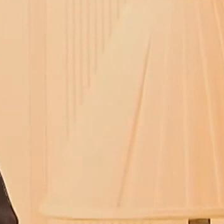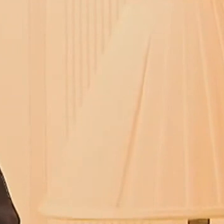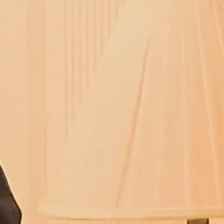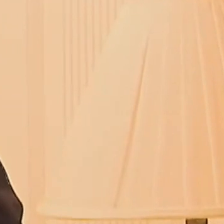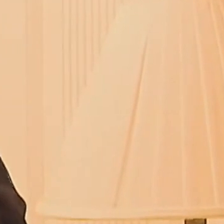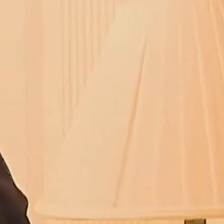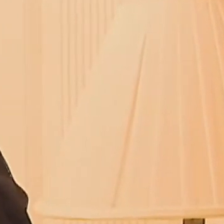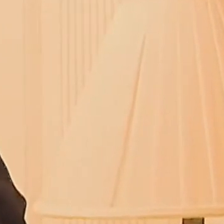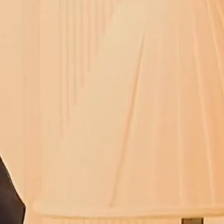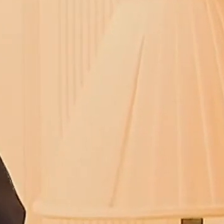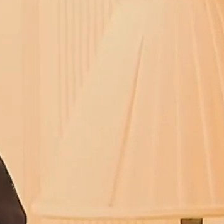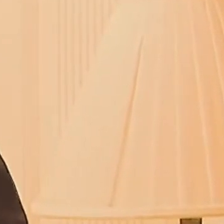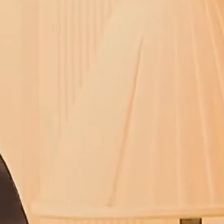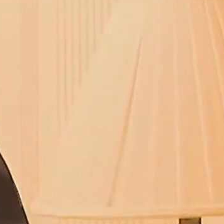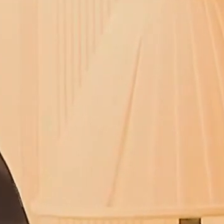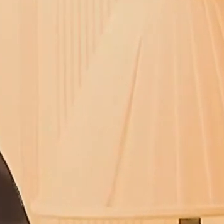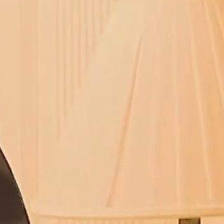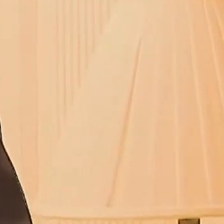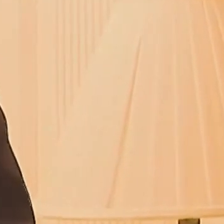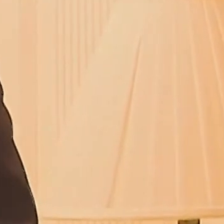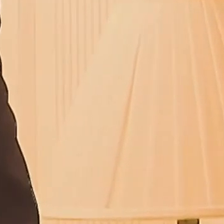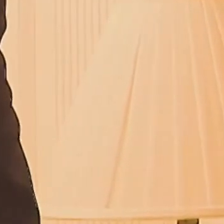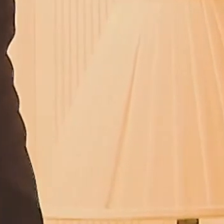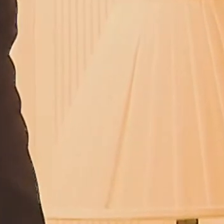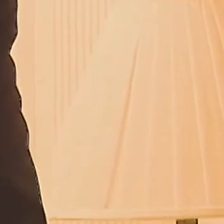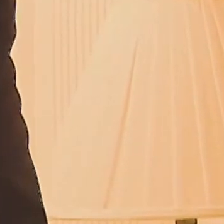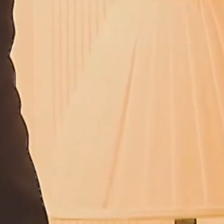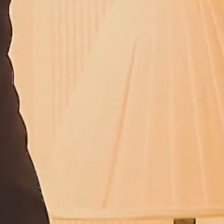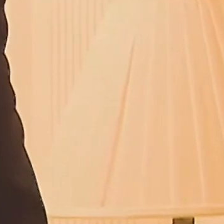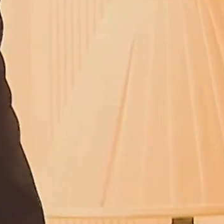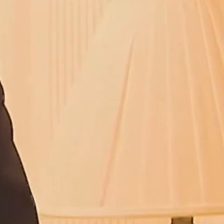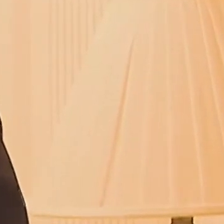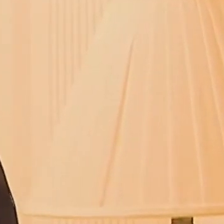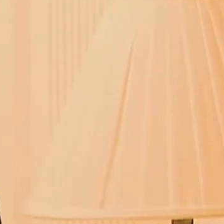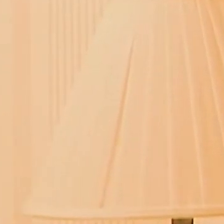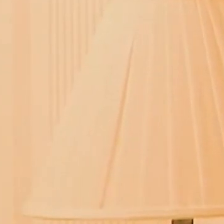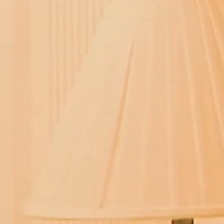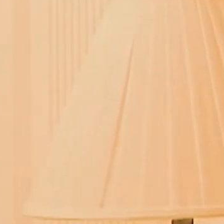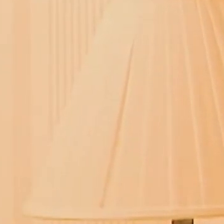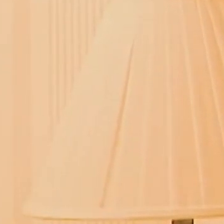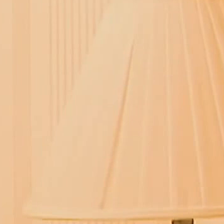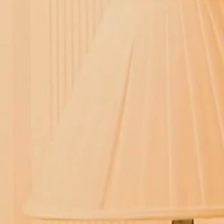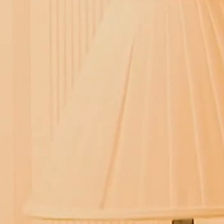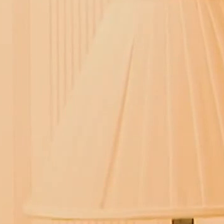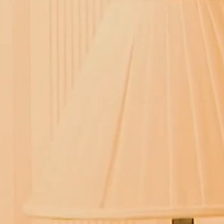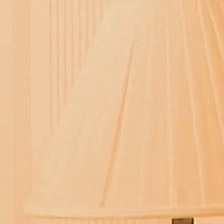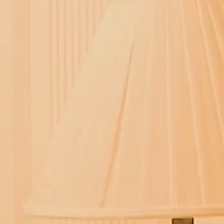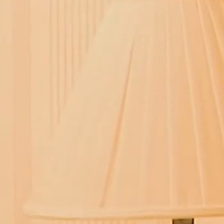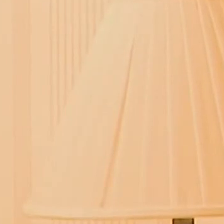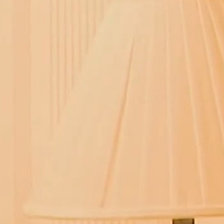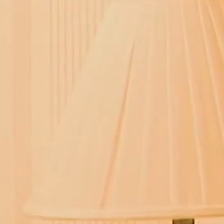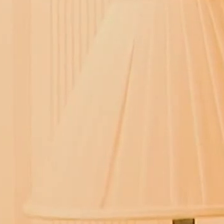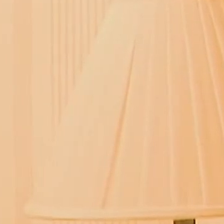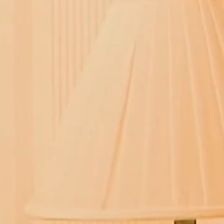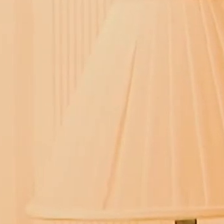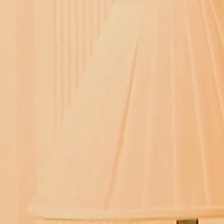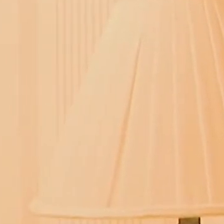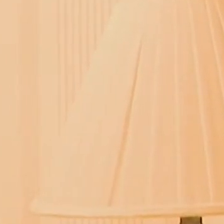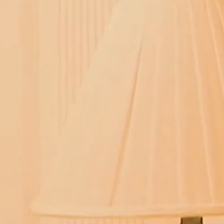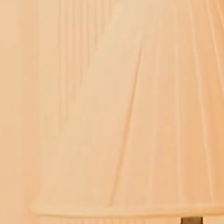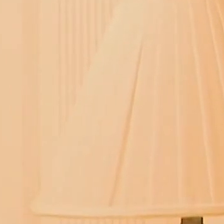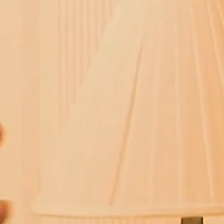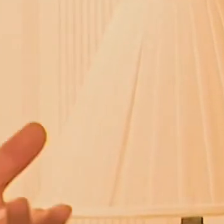essa paz que vai guardar o nosso coração, que é um recurso da graça de Deus, ela é